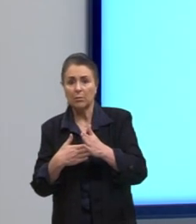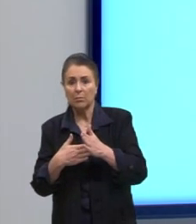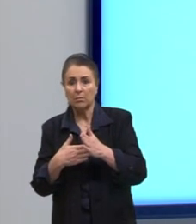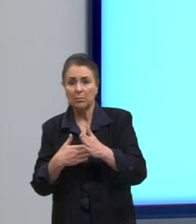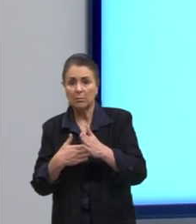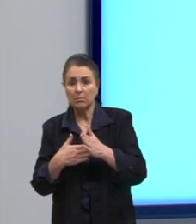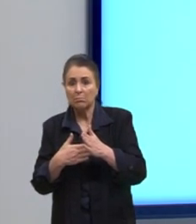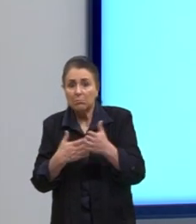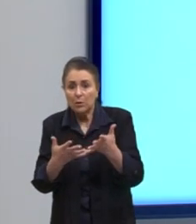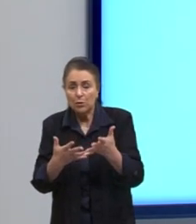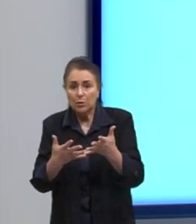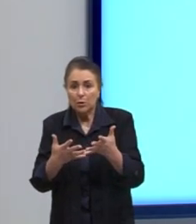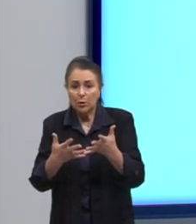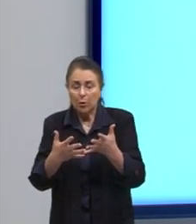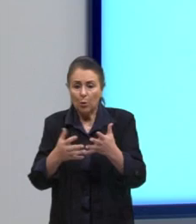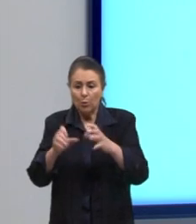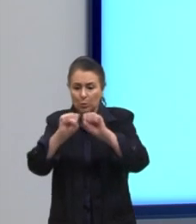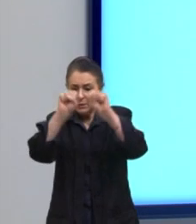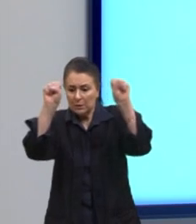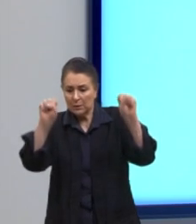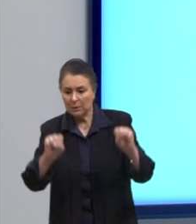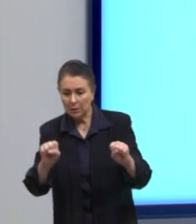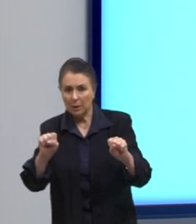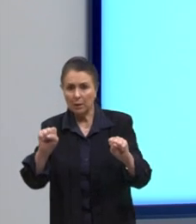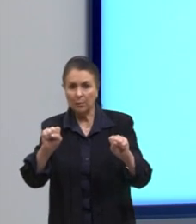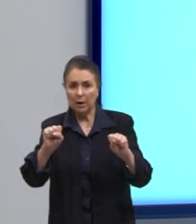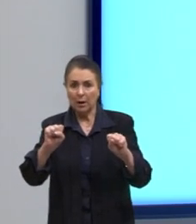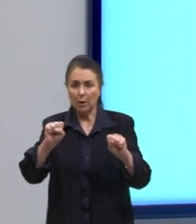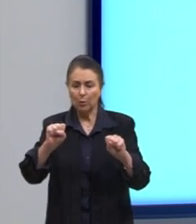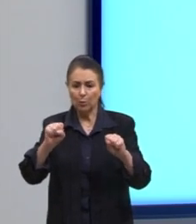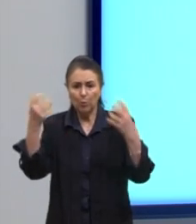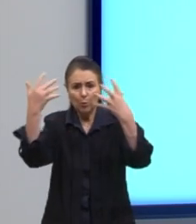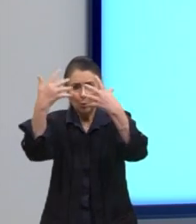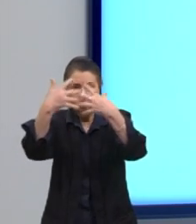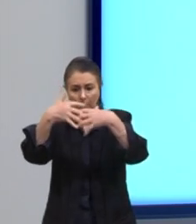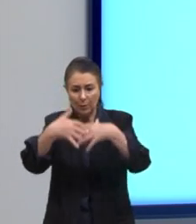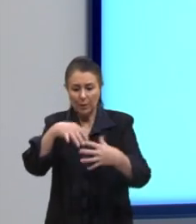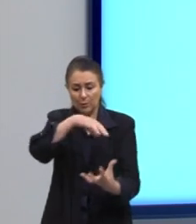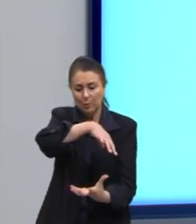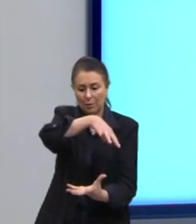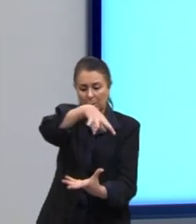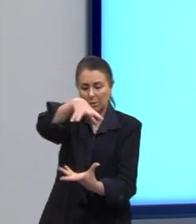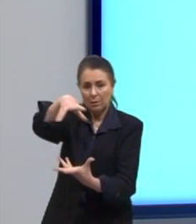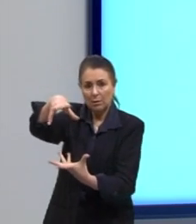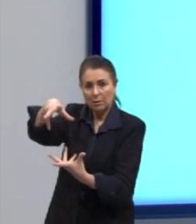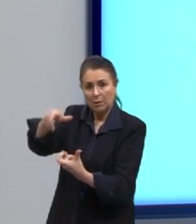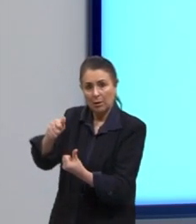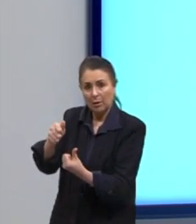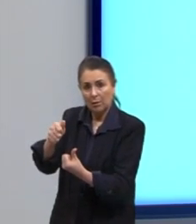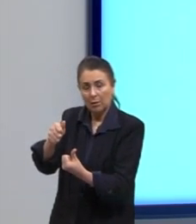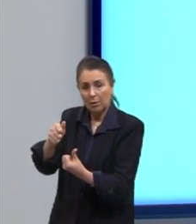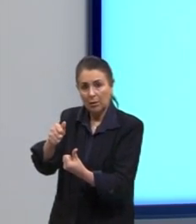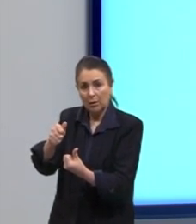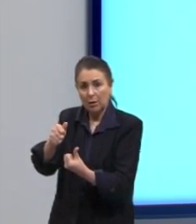o sistema tão complexo como a terra e provavelmente causar grandes extinções e